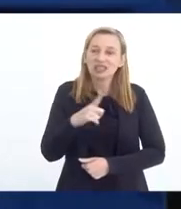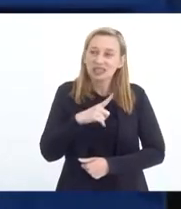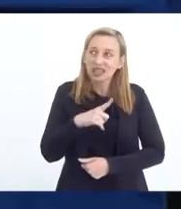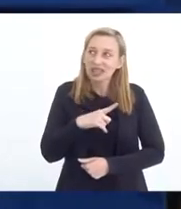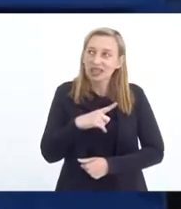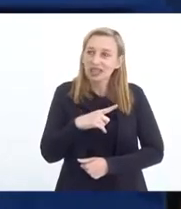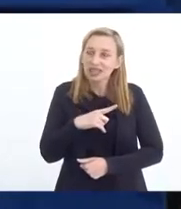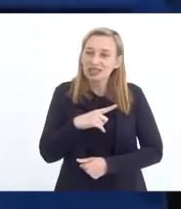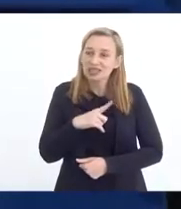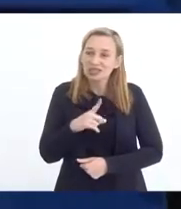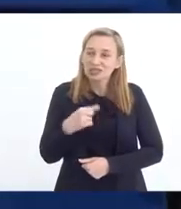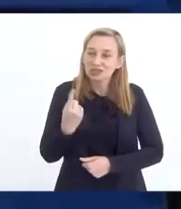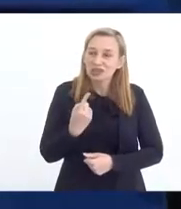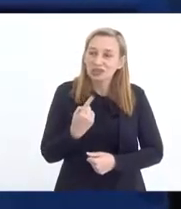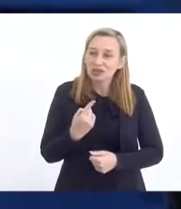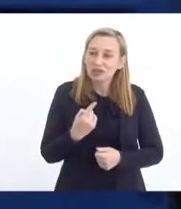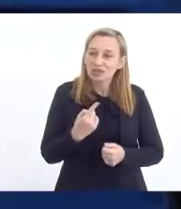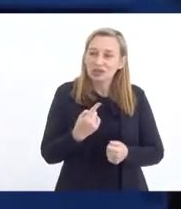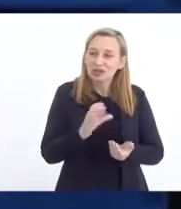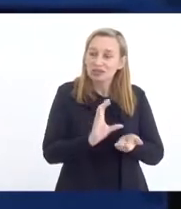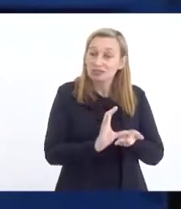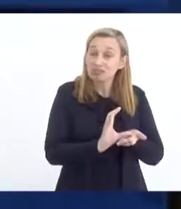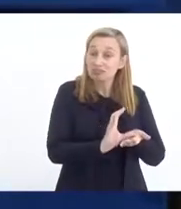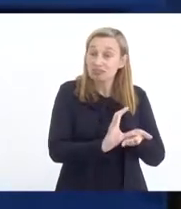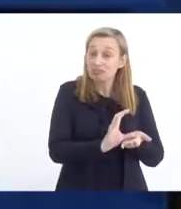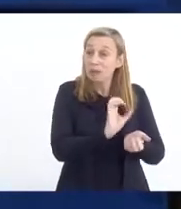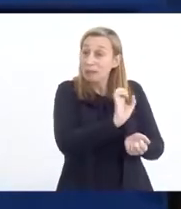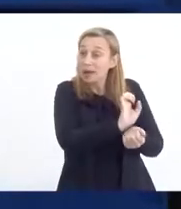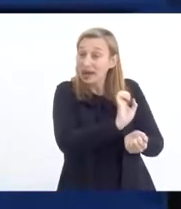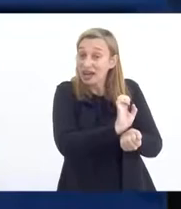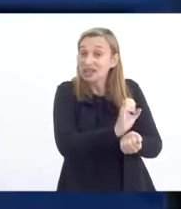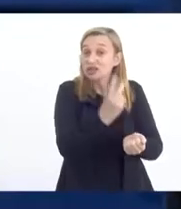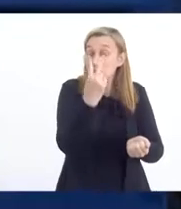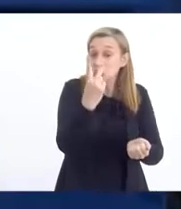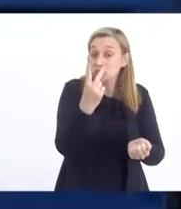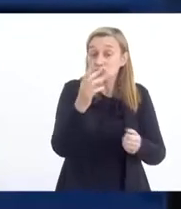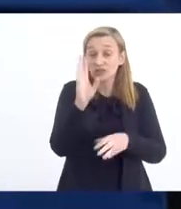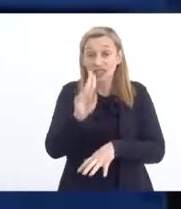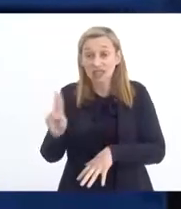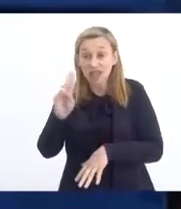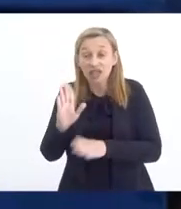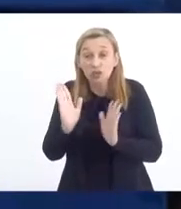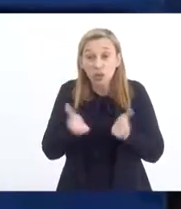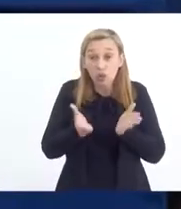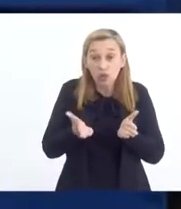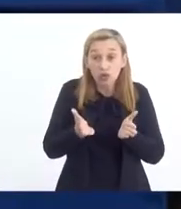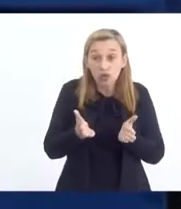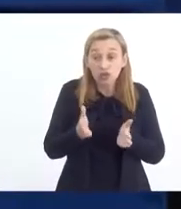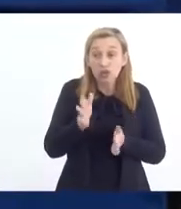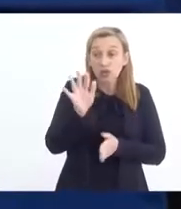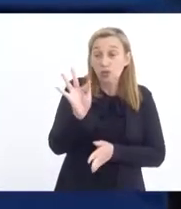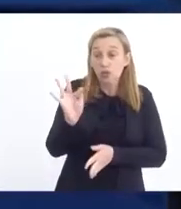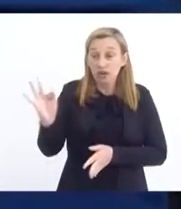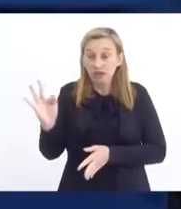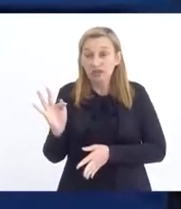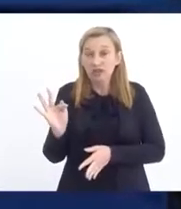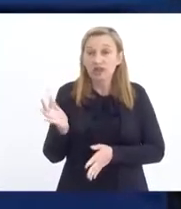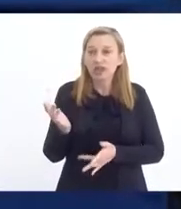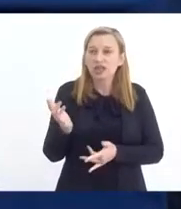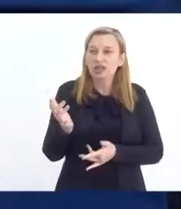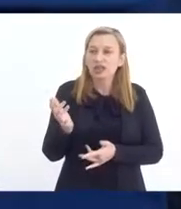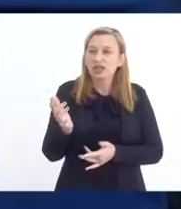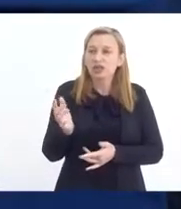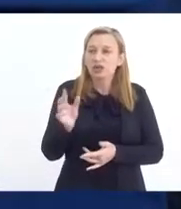tido nos nossos auxílios que estão parados. Nós temos aí duas universidades hoje, que é porque a UES deve estar encampada